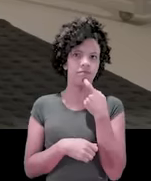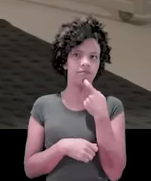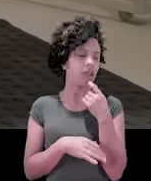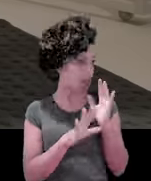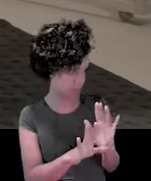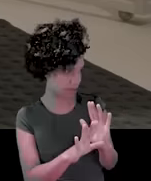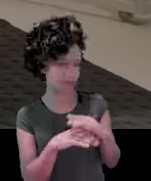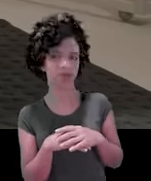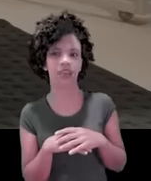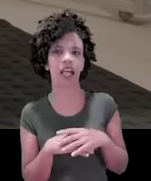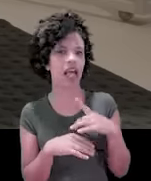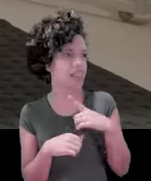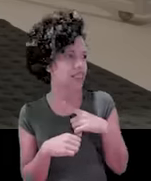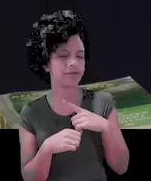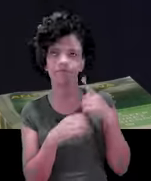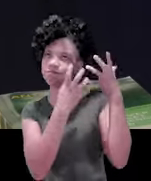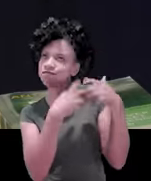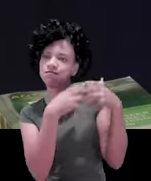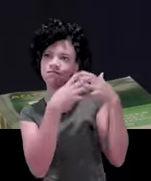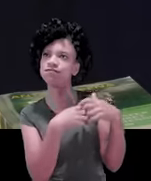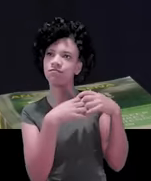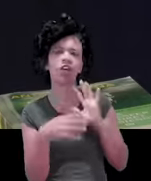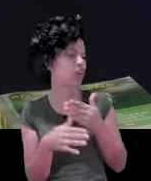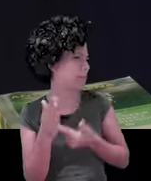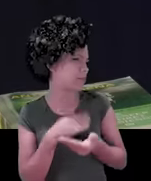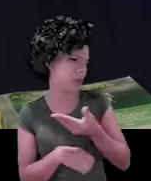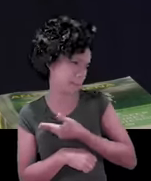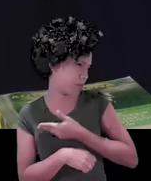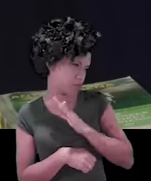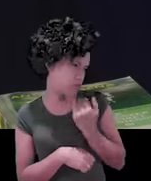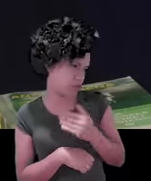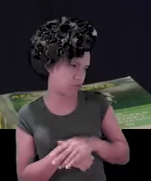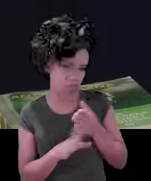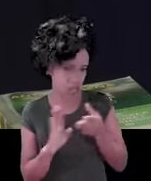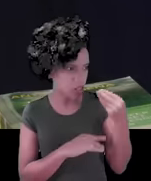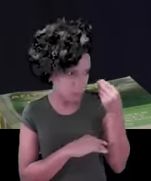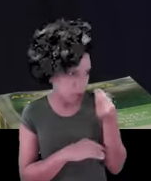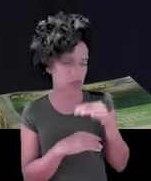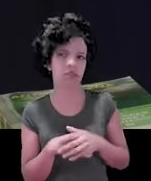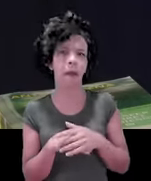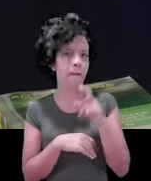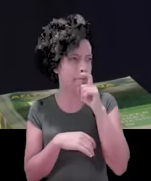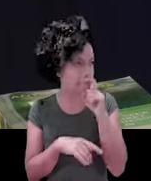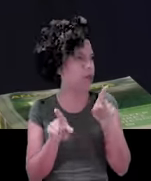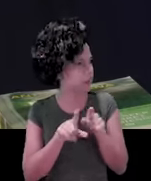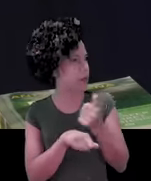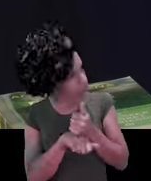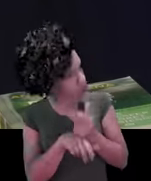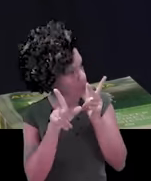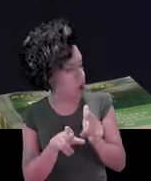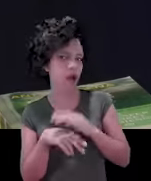cara é assim vai passando um bocado de coisa na tua cabeça né Eu já perdi amigos a situação tá já pedi pais e amigos a